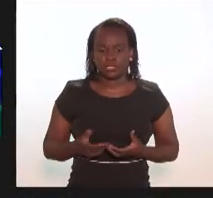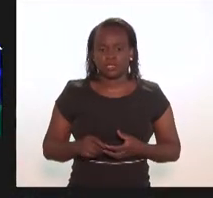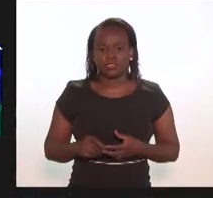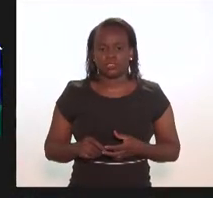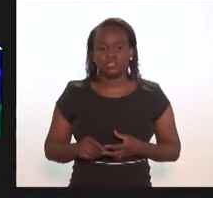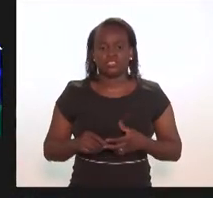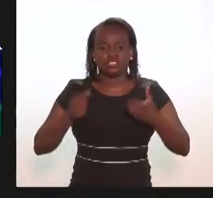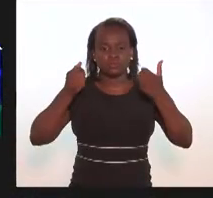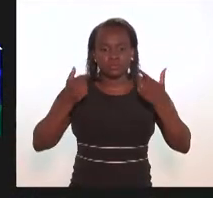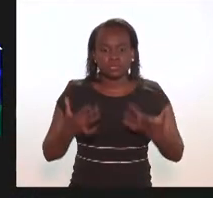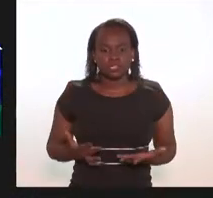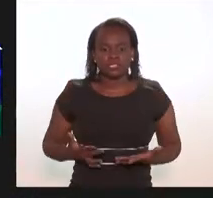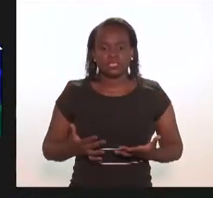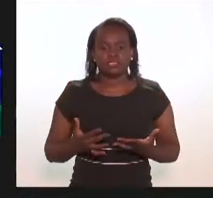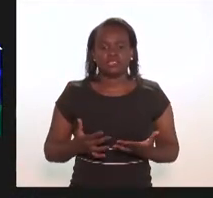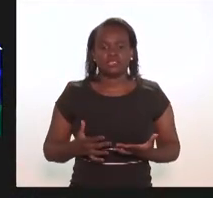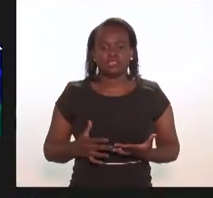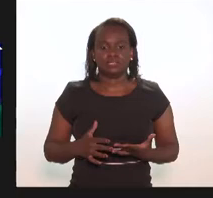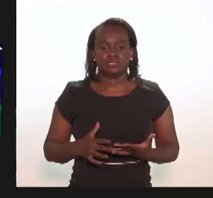explicar, né,